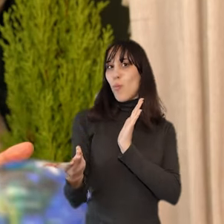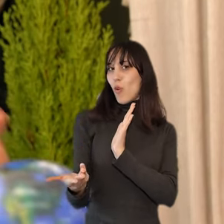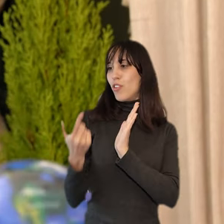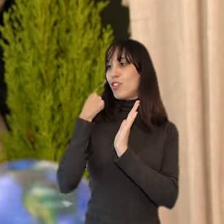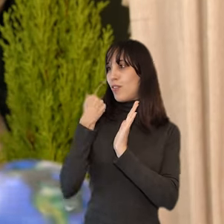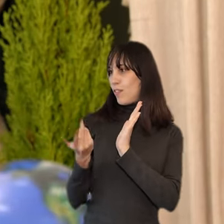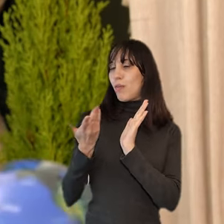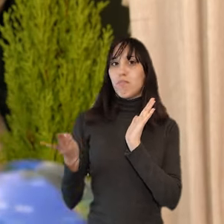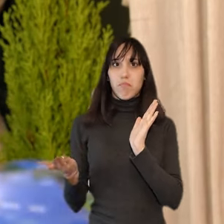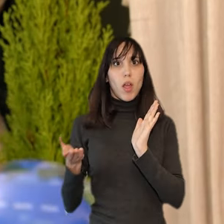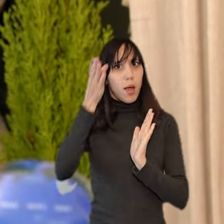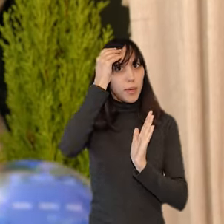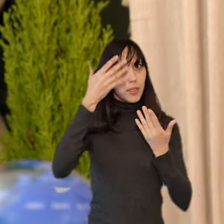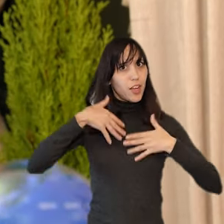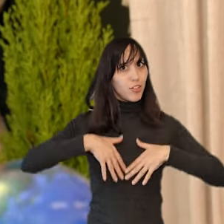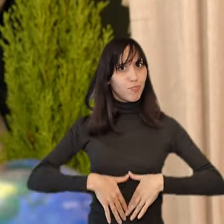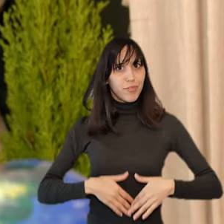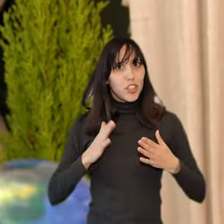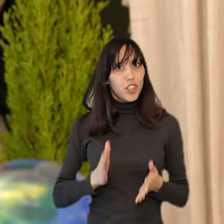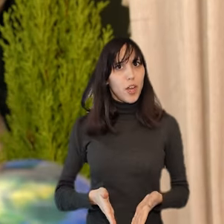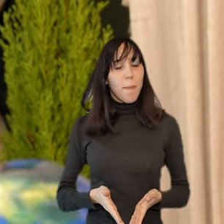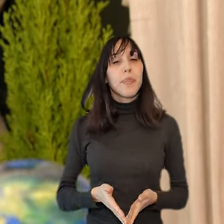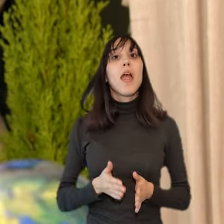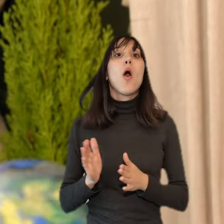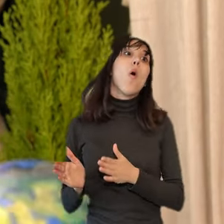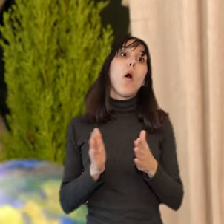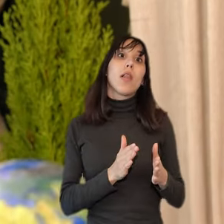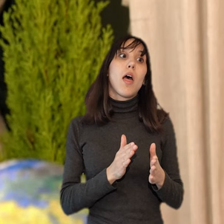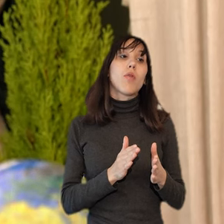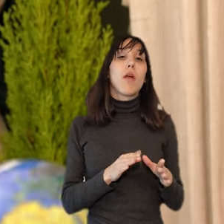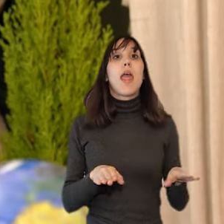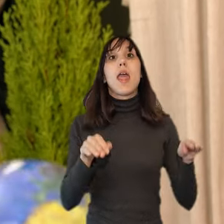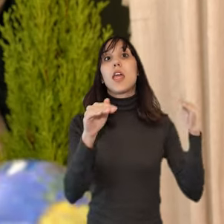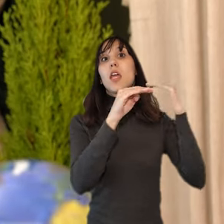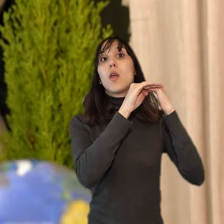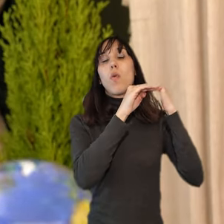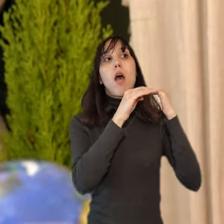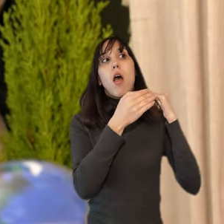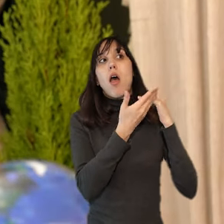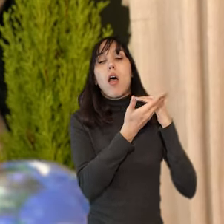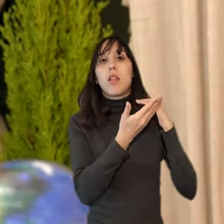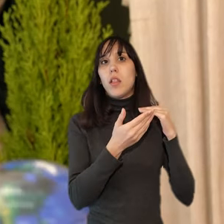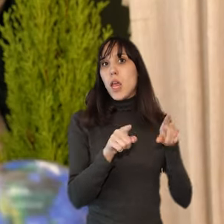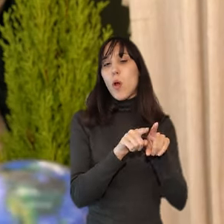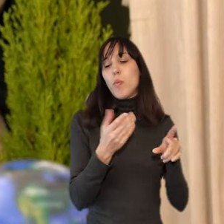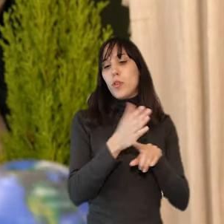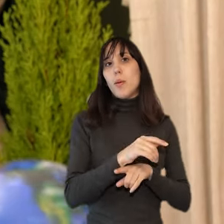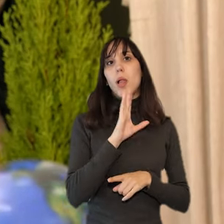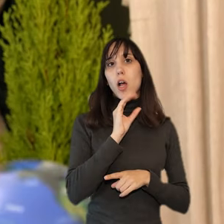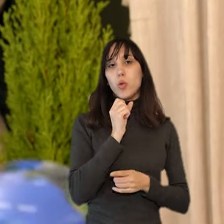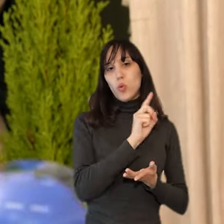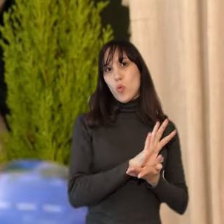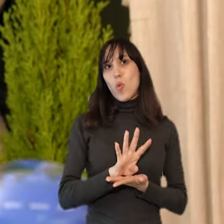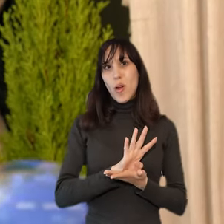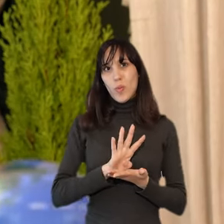outro não há como a aprendizagem não estar a acontecer agora se é a mesma coisa ou seja se o aluno está por exemplo no quto ano e se